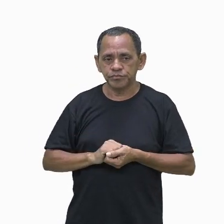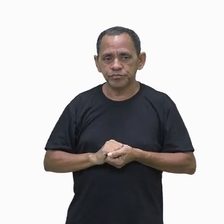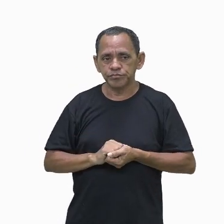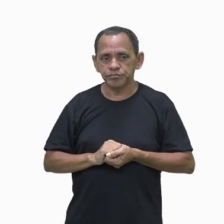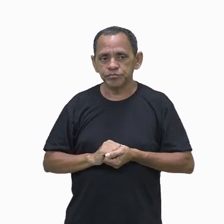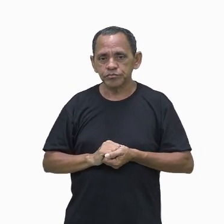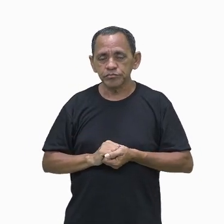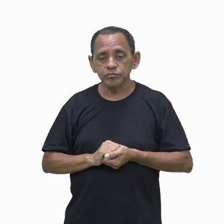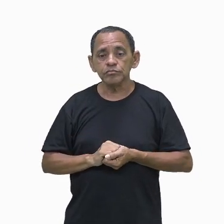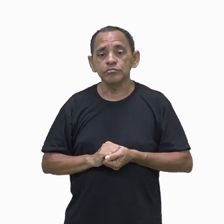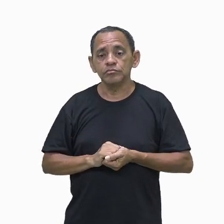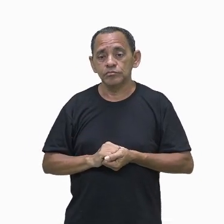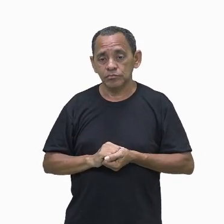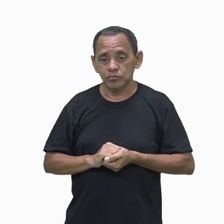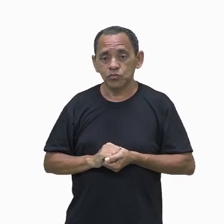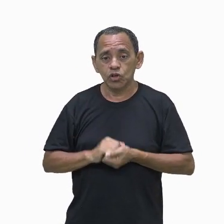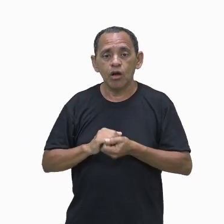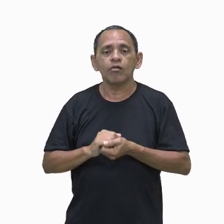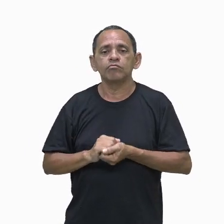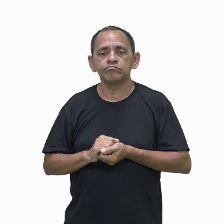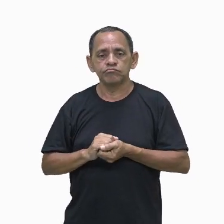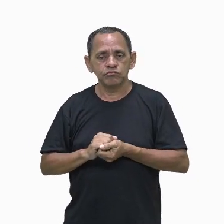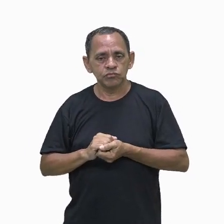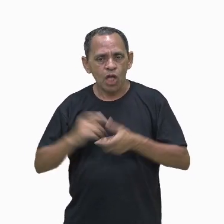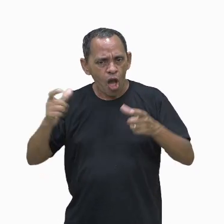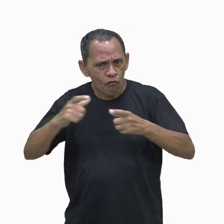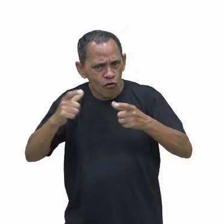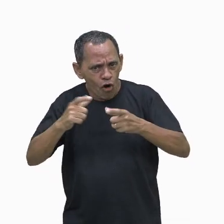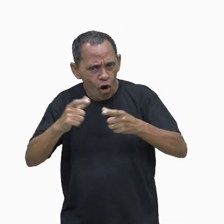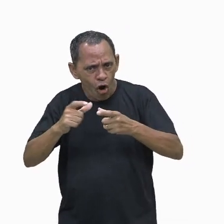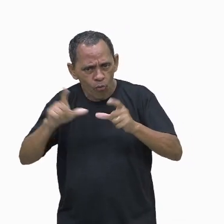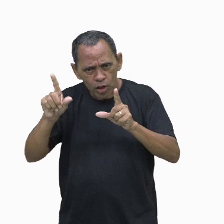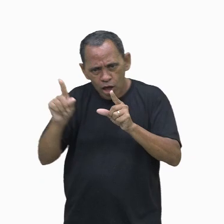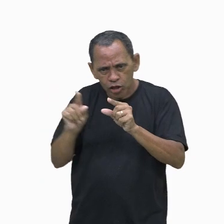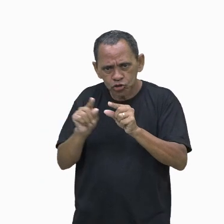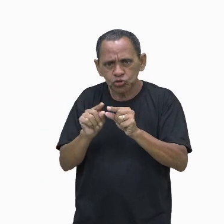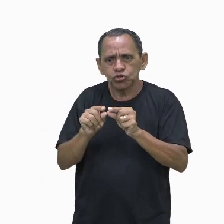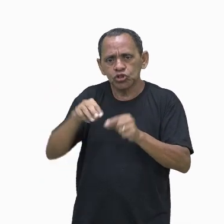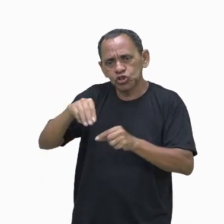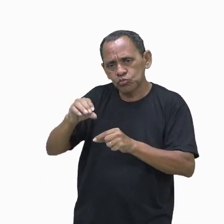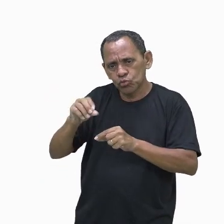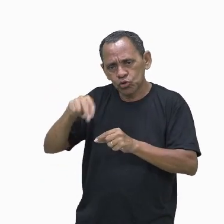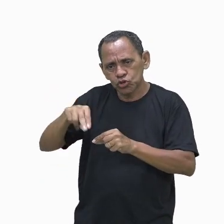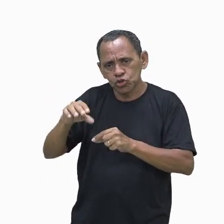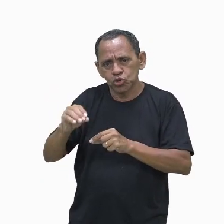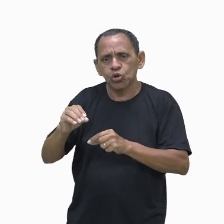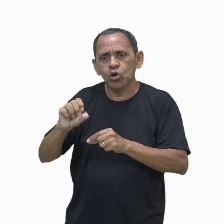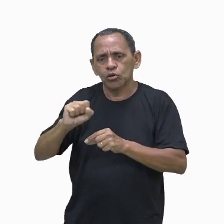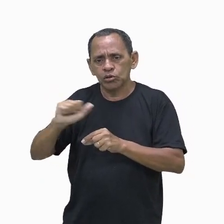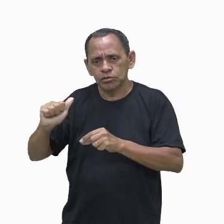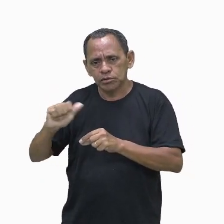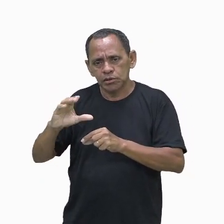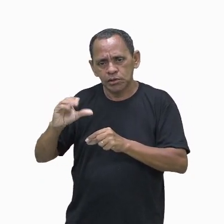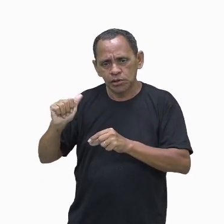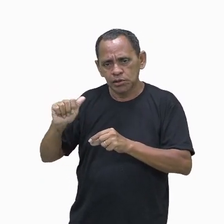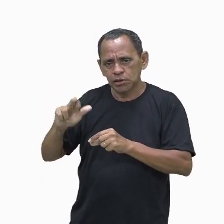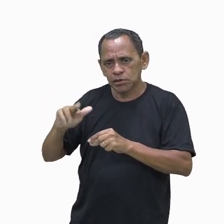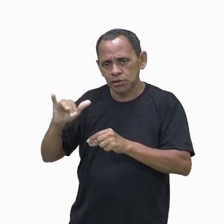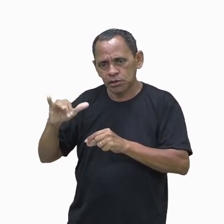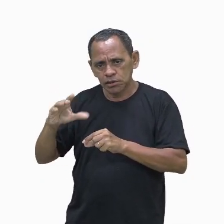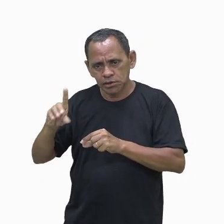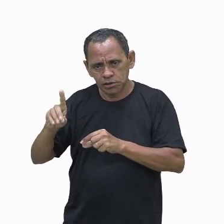glicose, né, essa fórmula reduzida, né, um monossacarídeo, N vezes. E apresenta-se aí na mesma